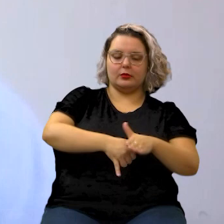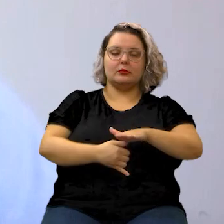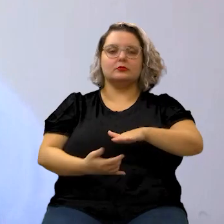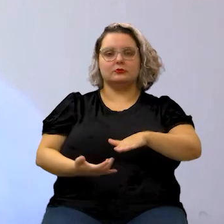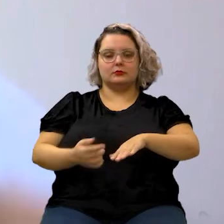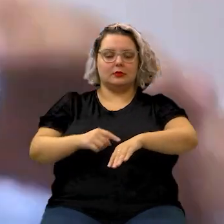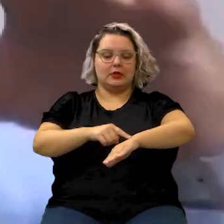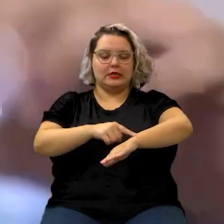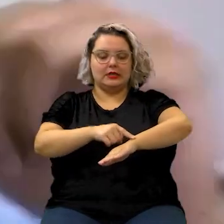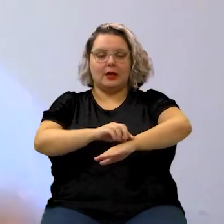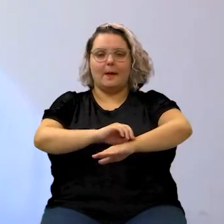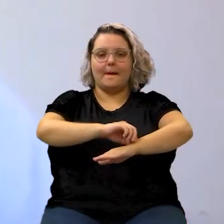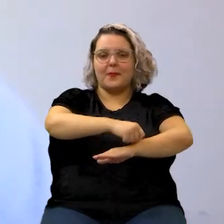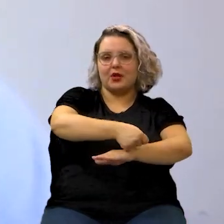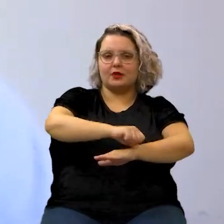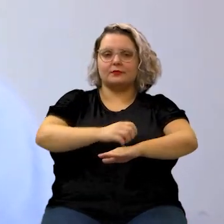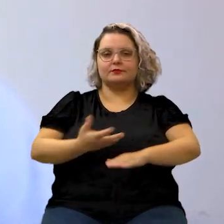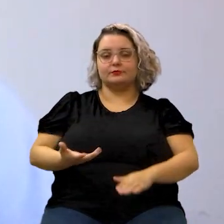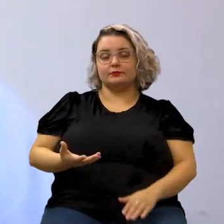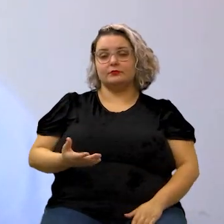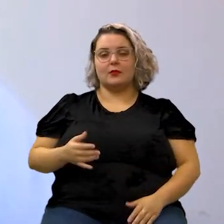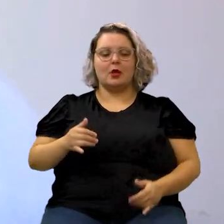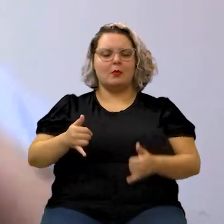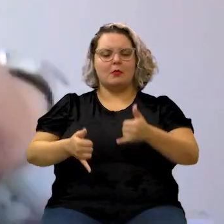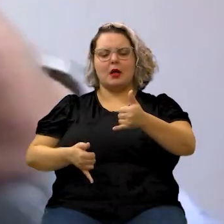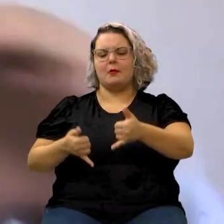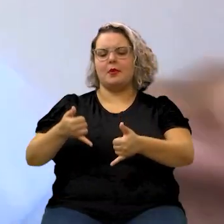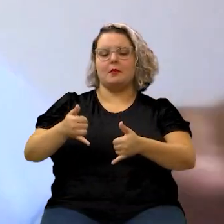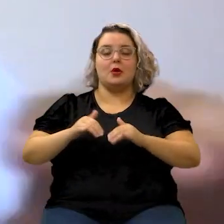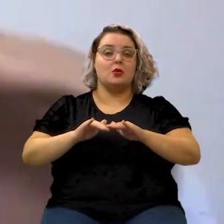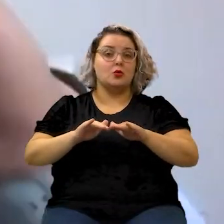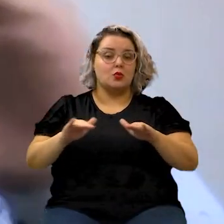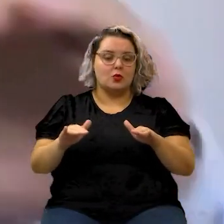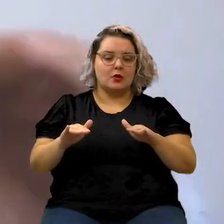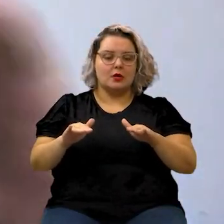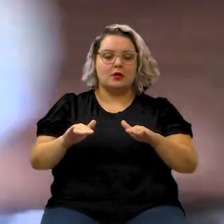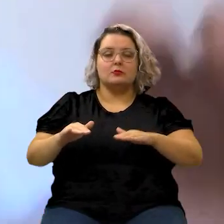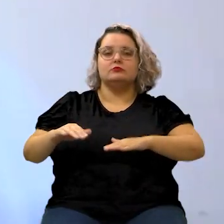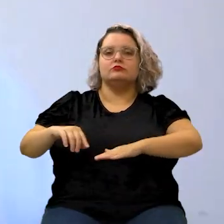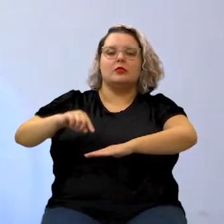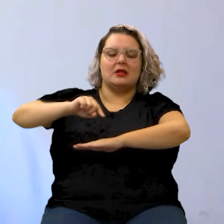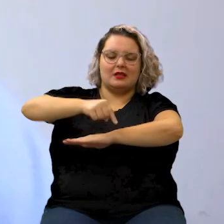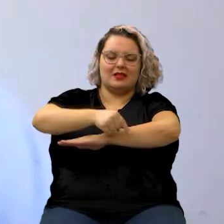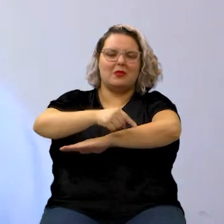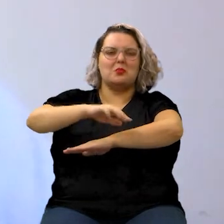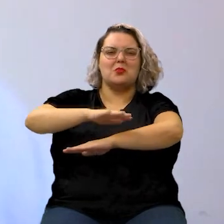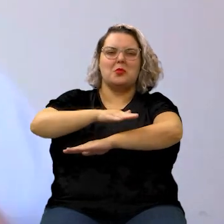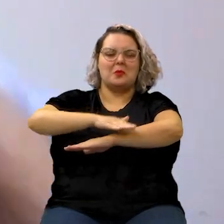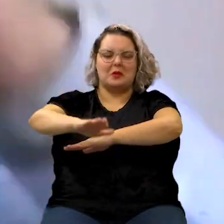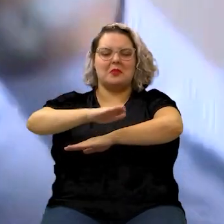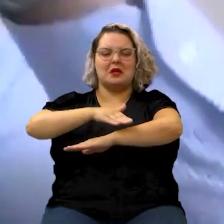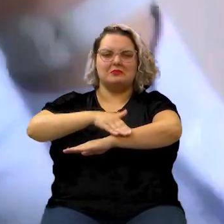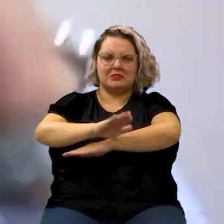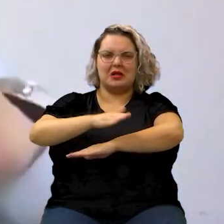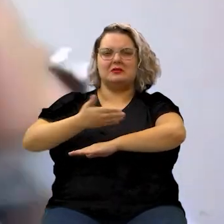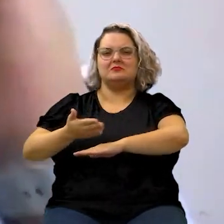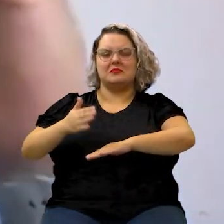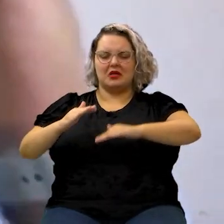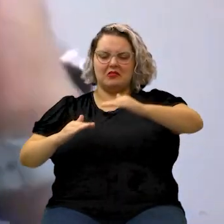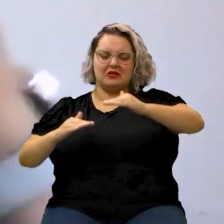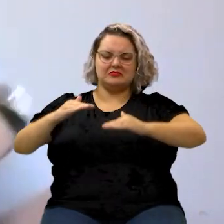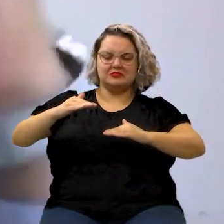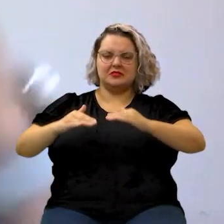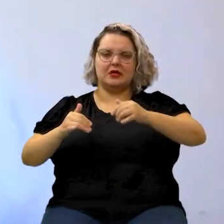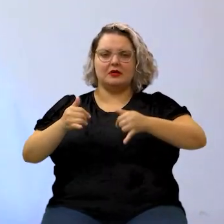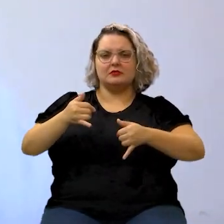Então, imagina, você está lá com o salto, pode ser que o solo, o terreno, o piso que você está pisando é um pouco